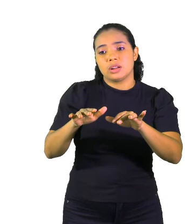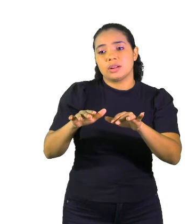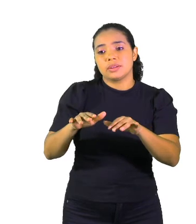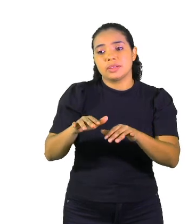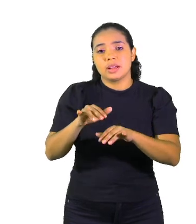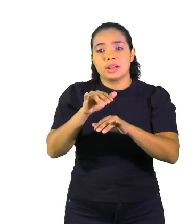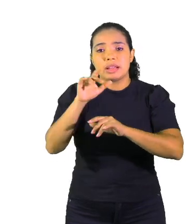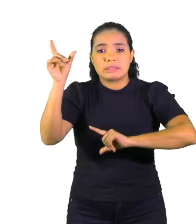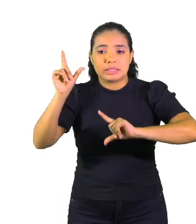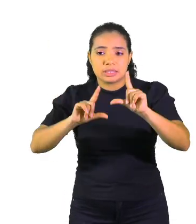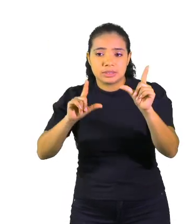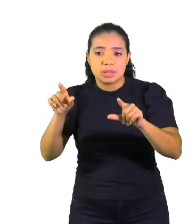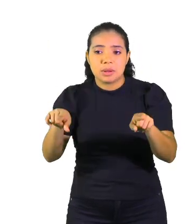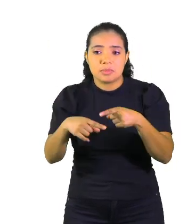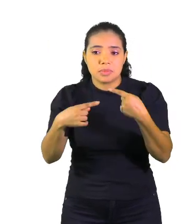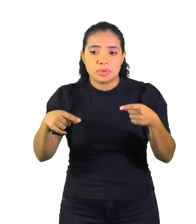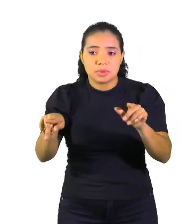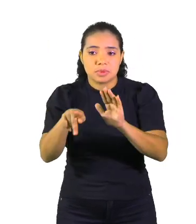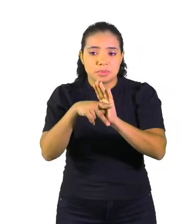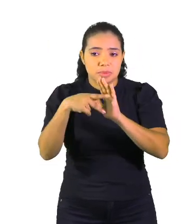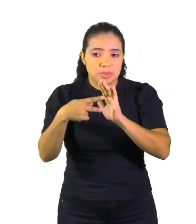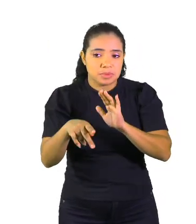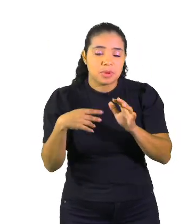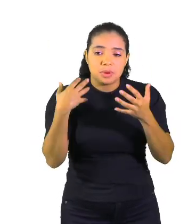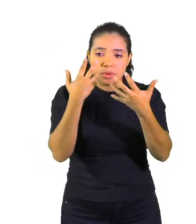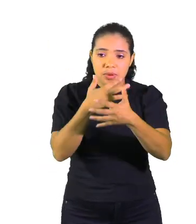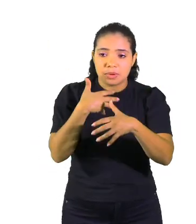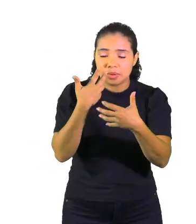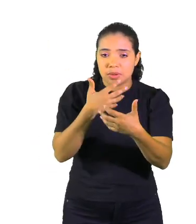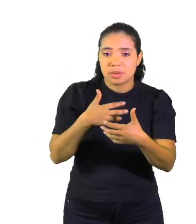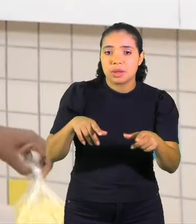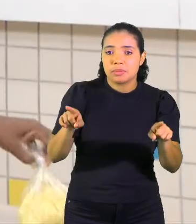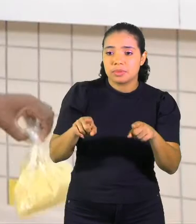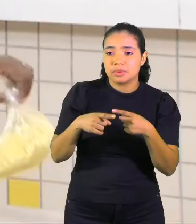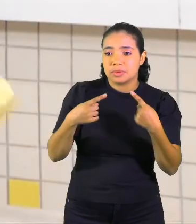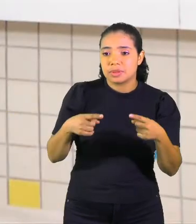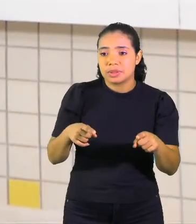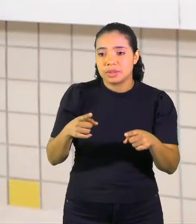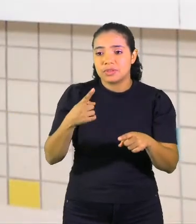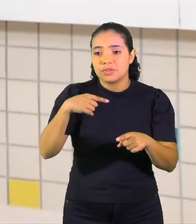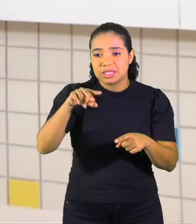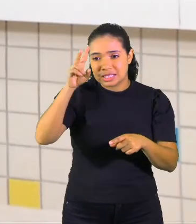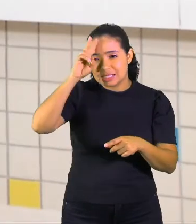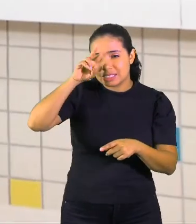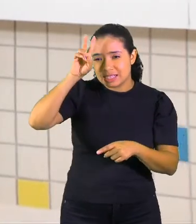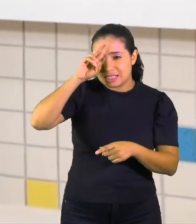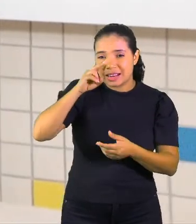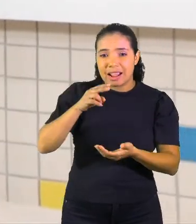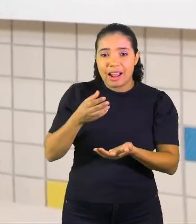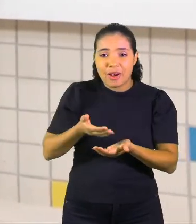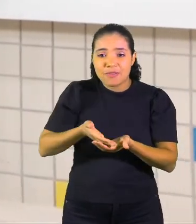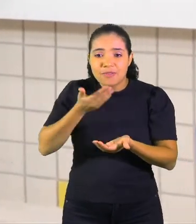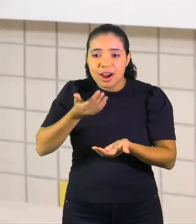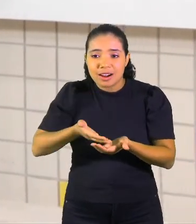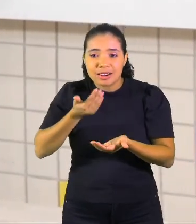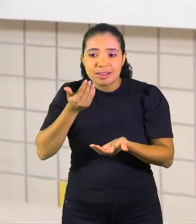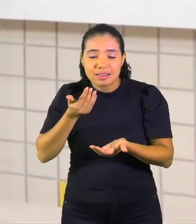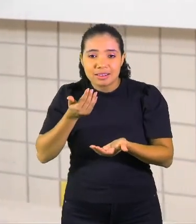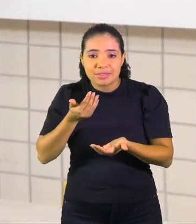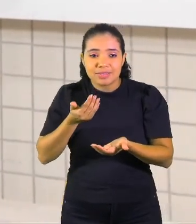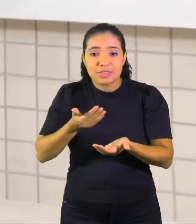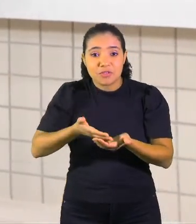emissoras com a sua música, né? Cantando assim, quem não se lembra, da farinha. Se